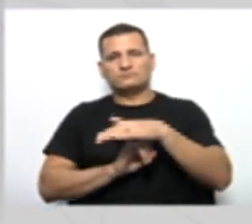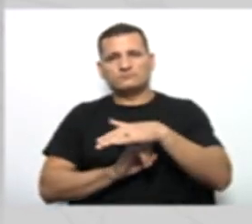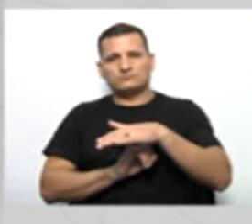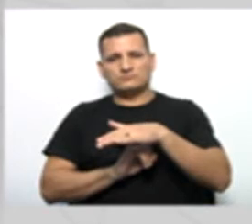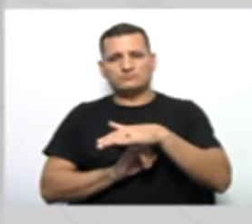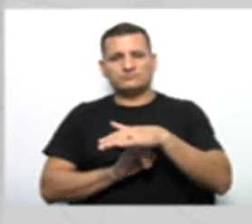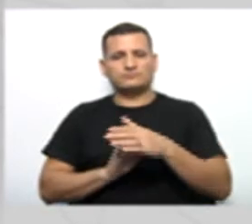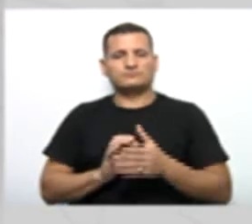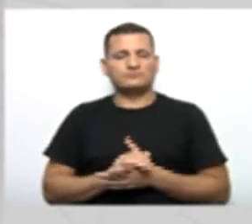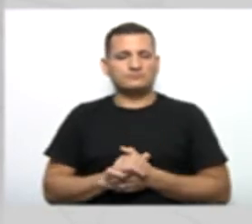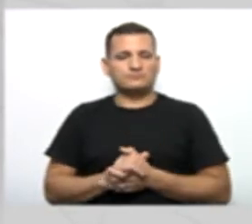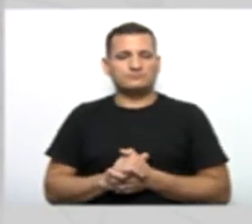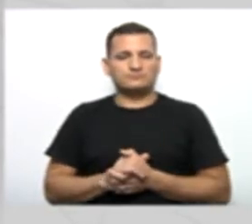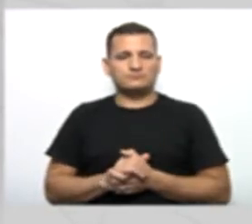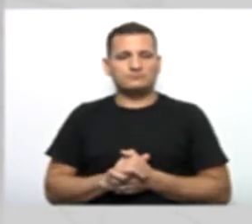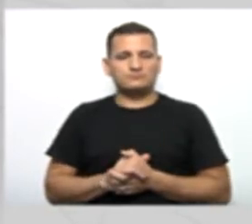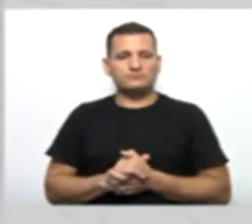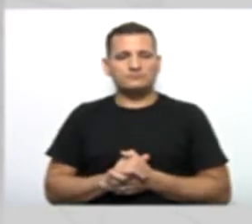Nós temos